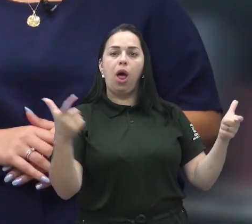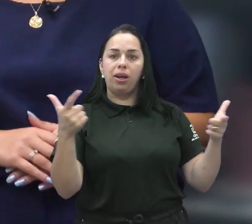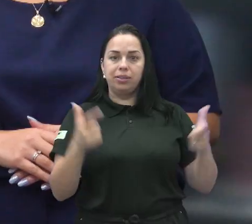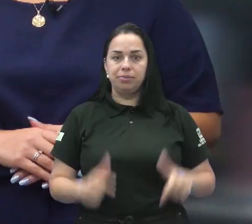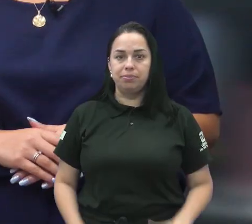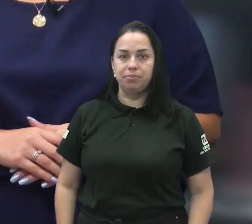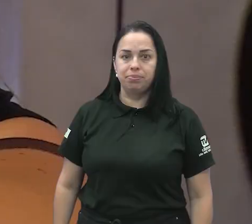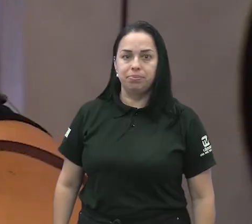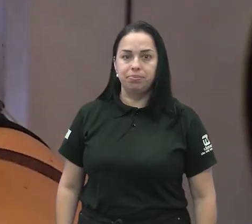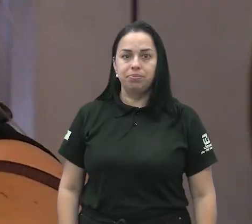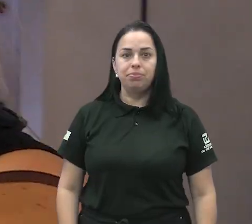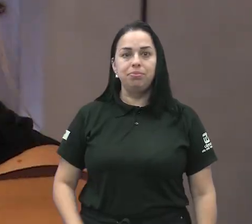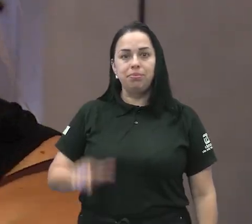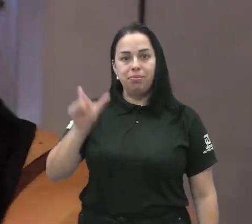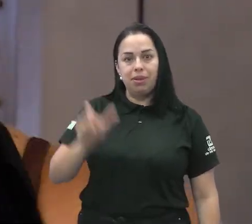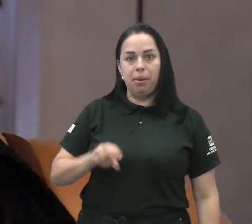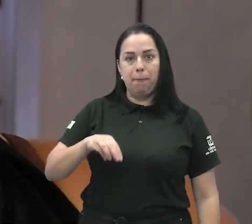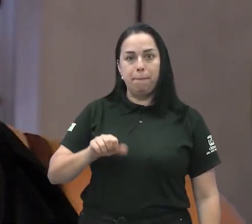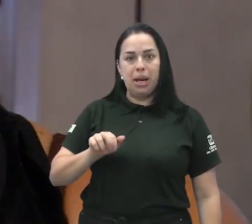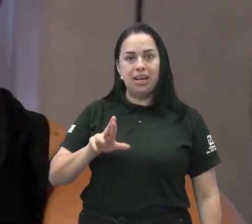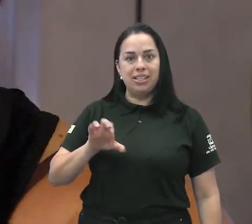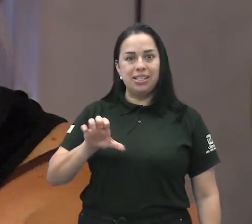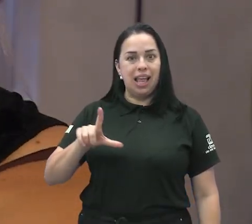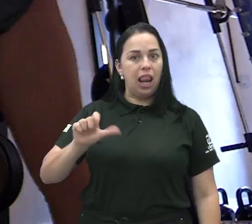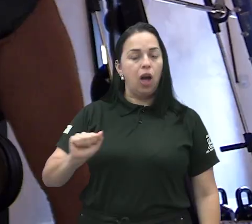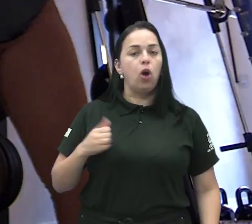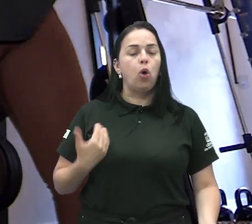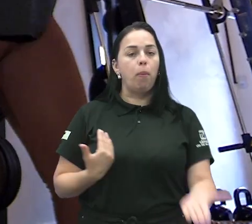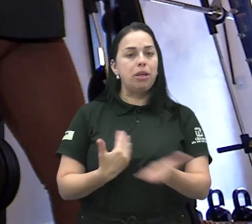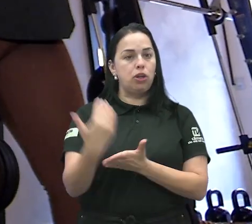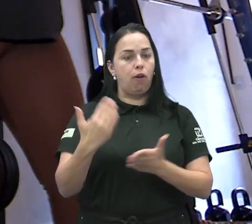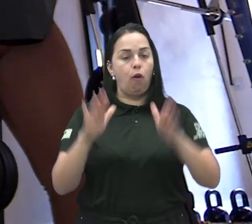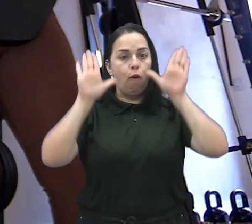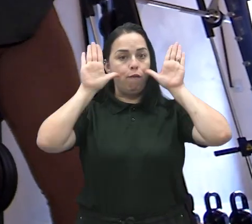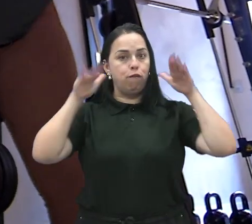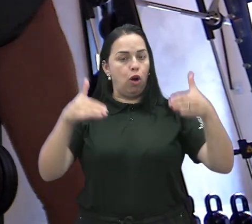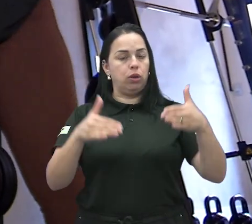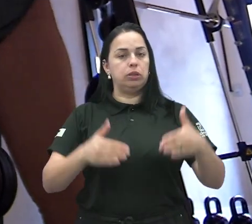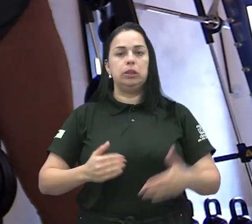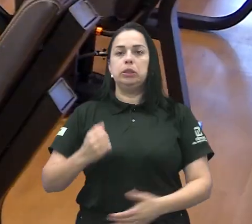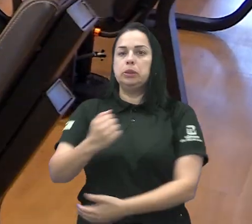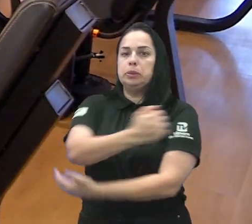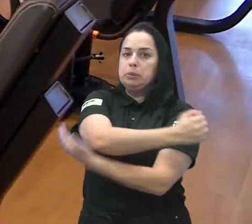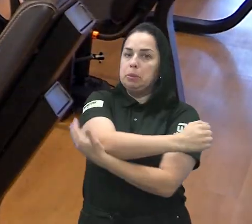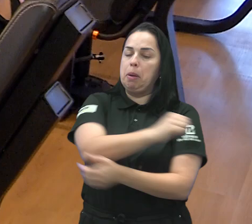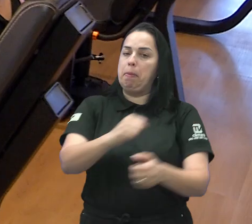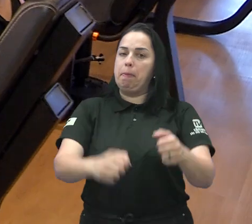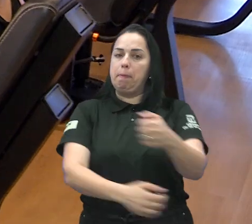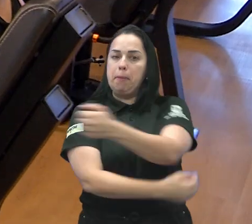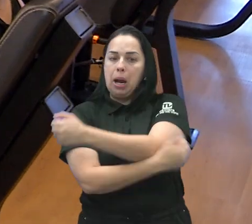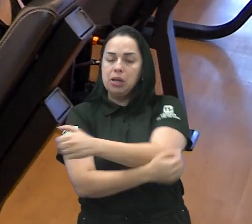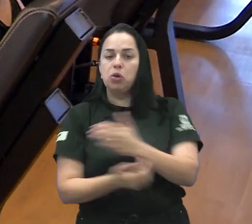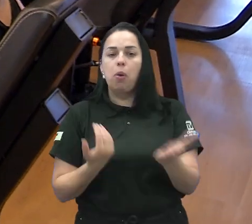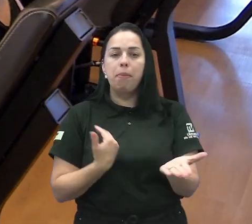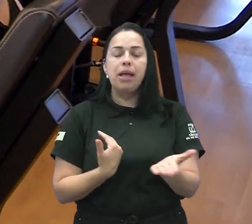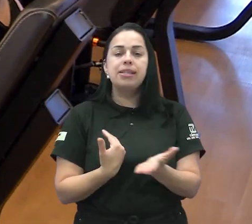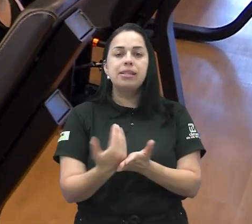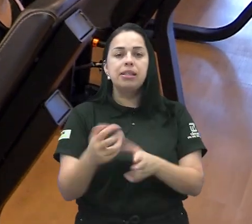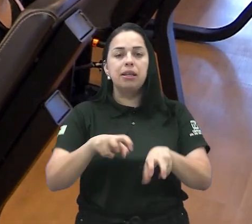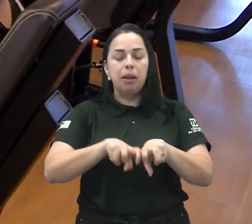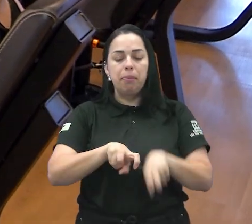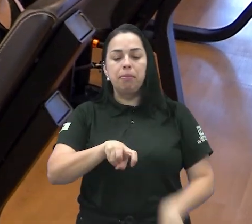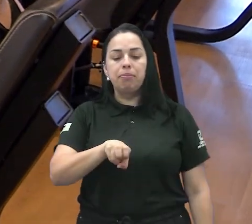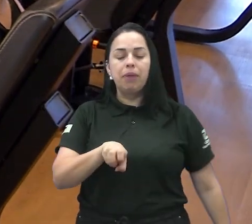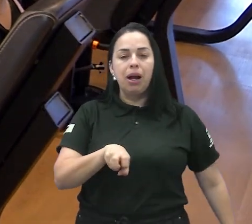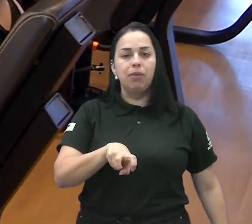uma década. A Marcela começou o ano focada e os treinos são puxados. Dessa vez, começou com um exercício para